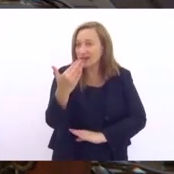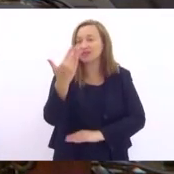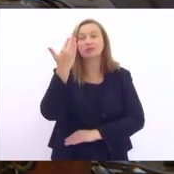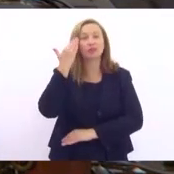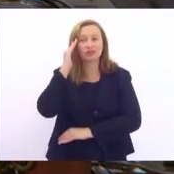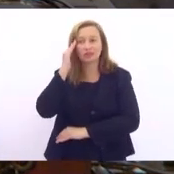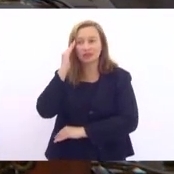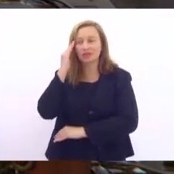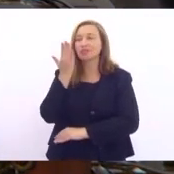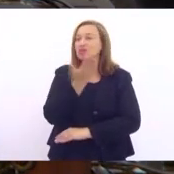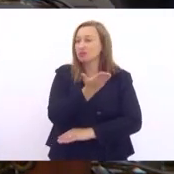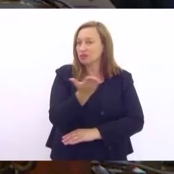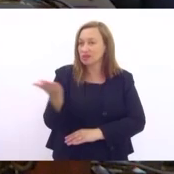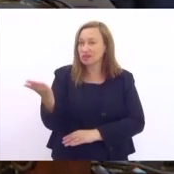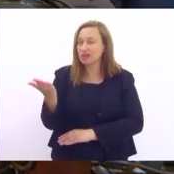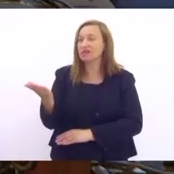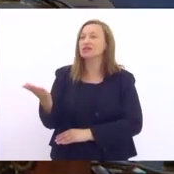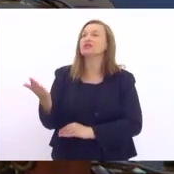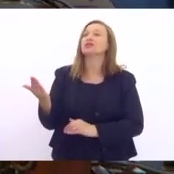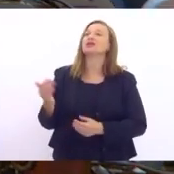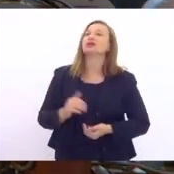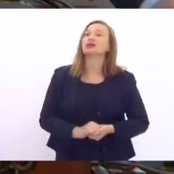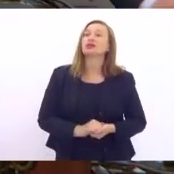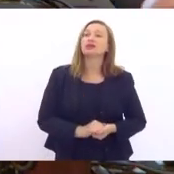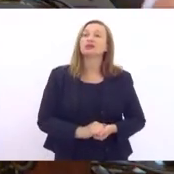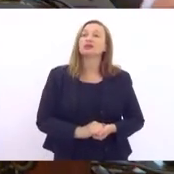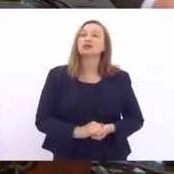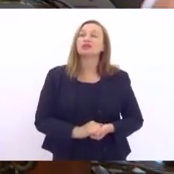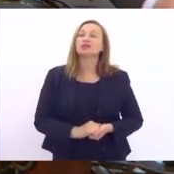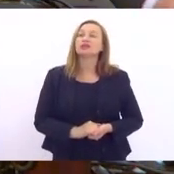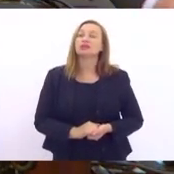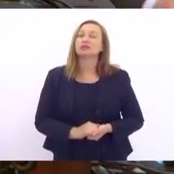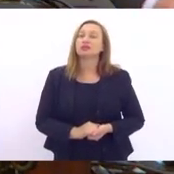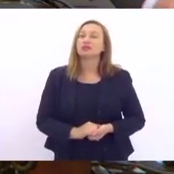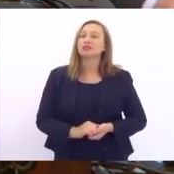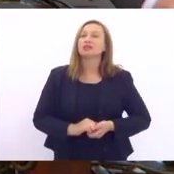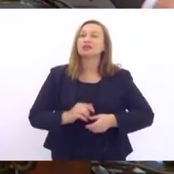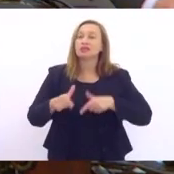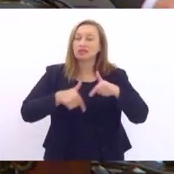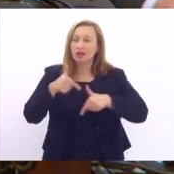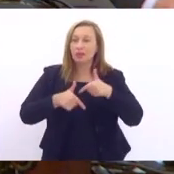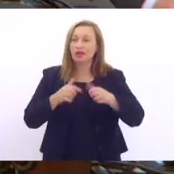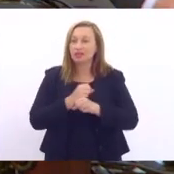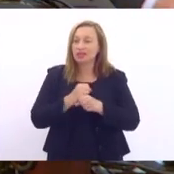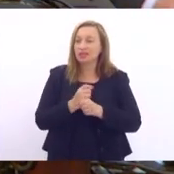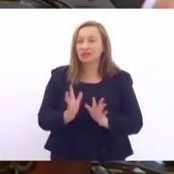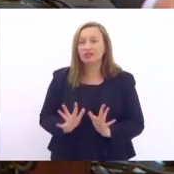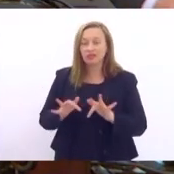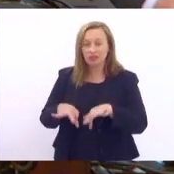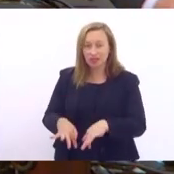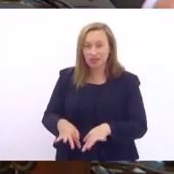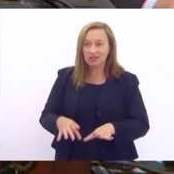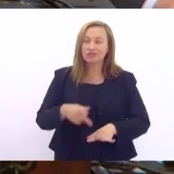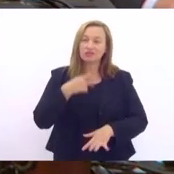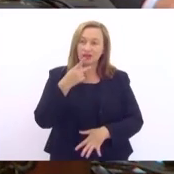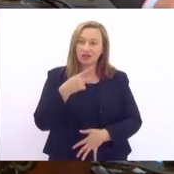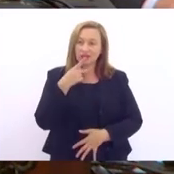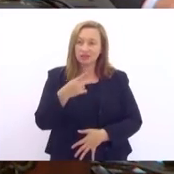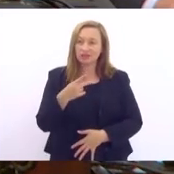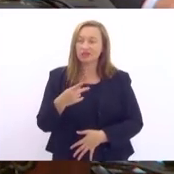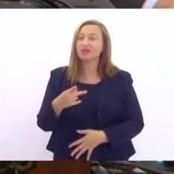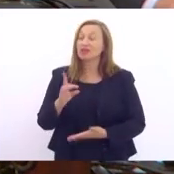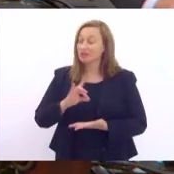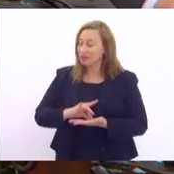todas vocês nessa linha que a gente implementou esse ano. Encerro essa minha fala com um afetuoso e sincero agradecimento a todas